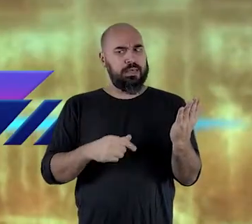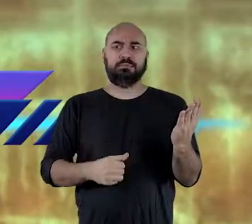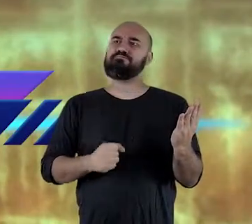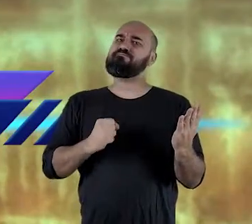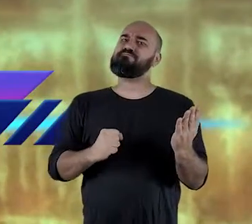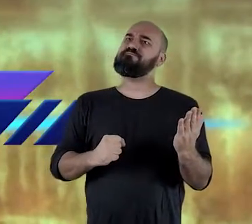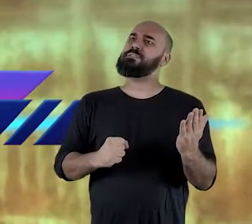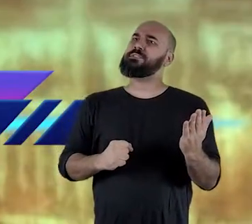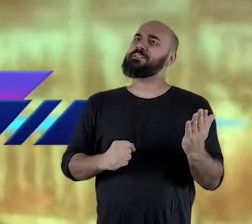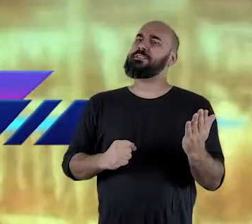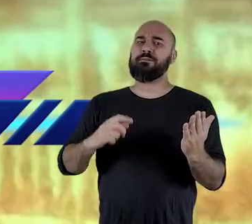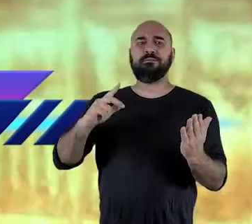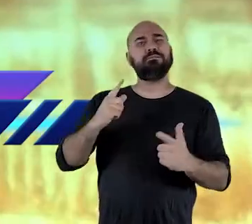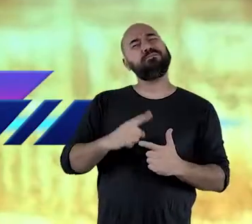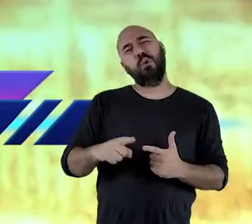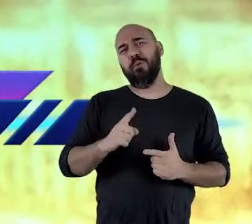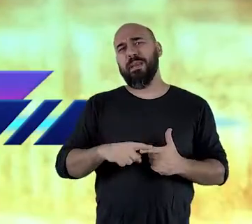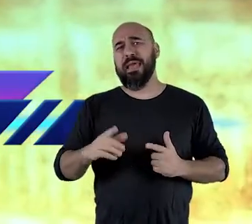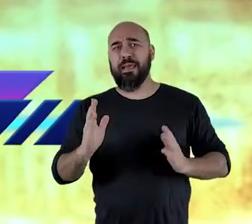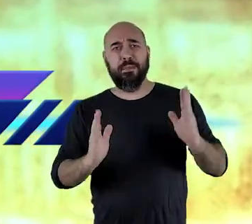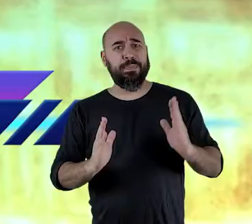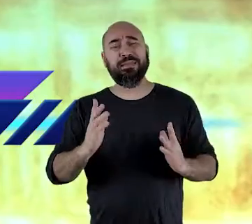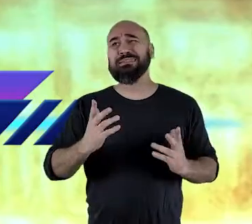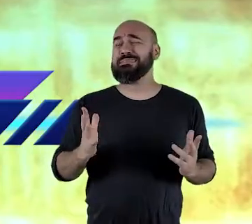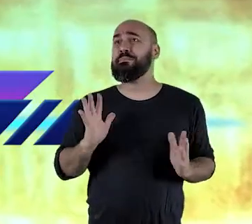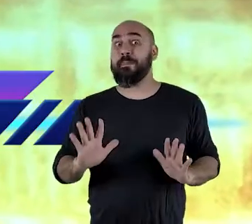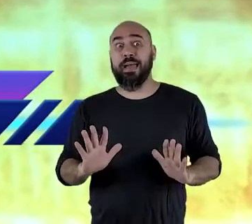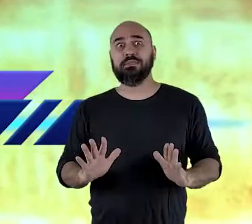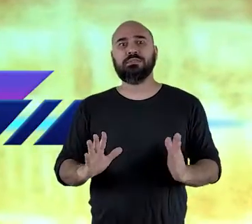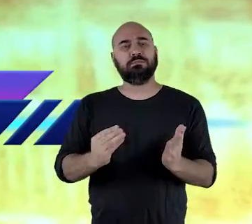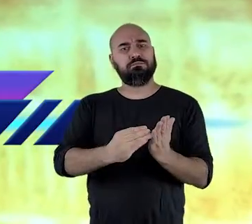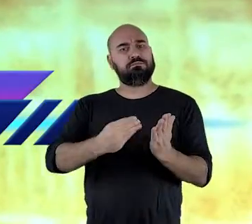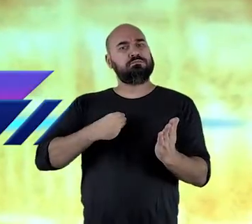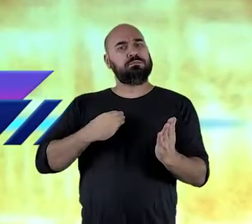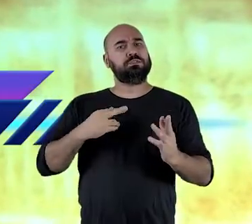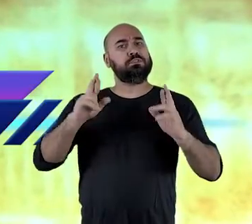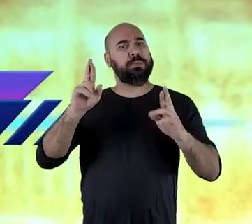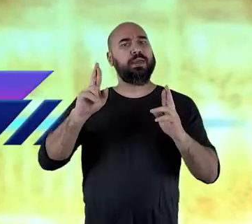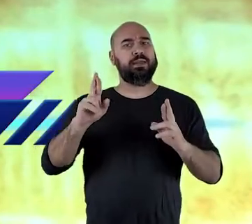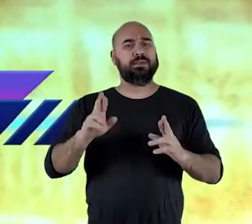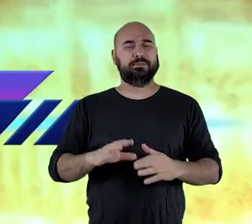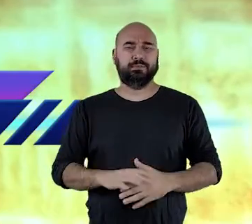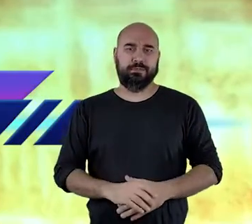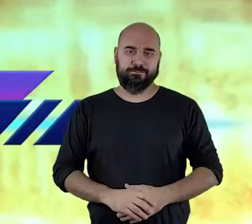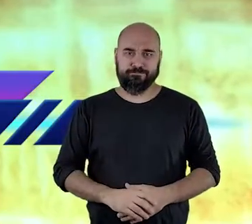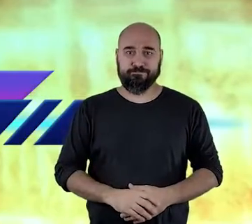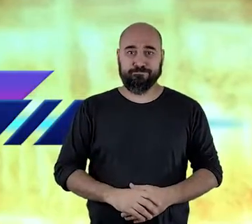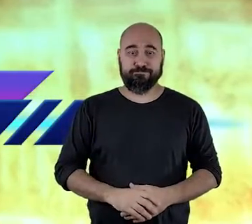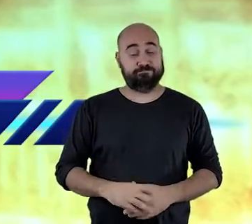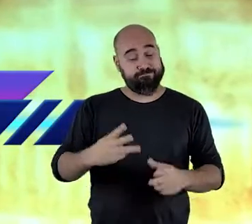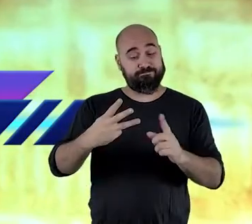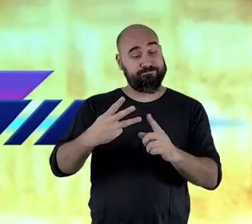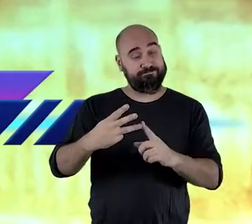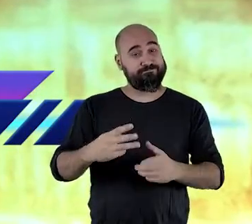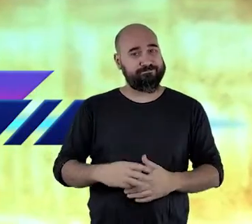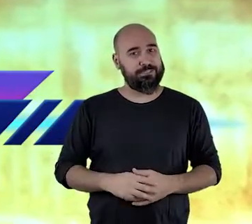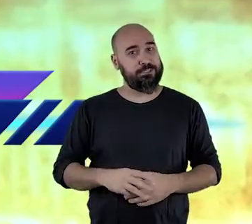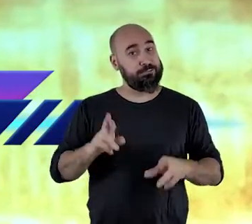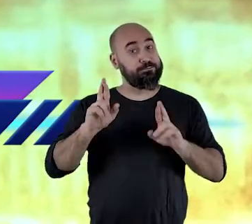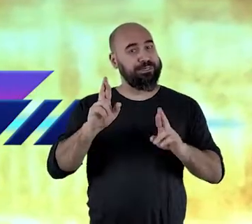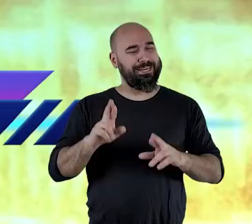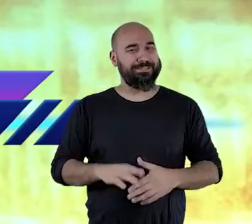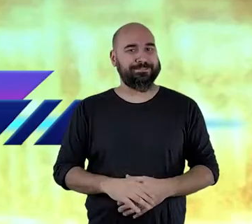tempos de crise. O livro de Daniel está dividido em 2 partes, a parte profética